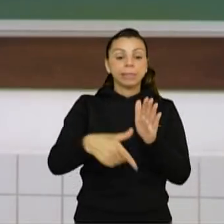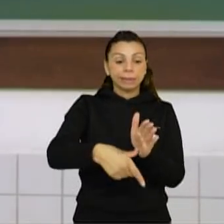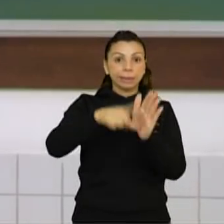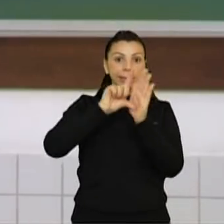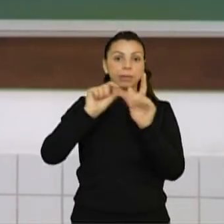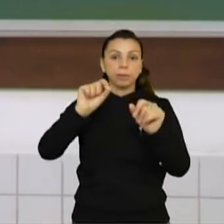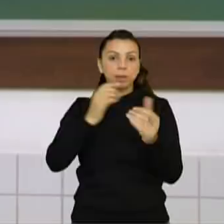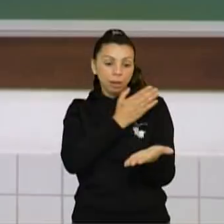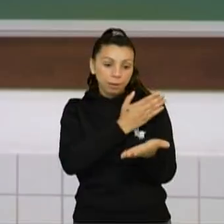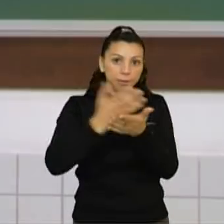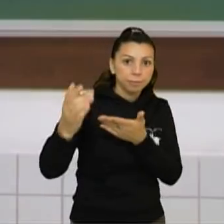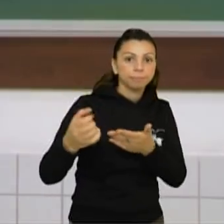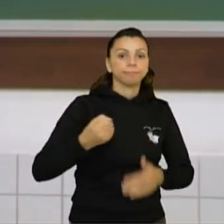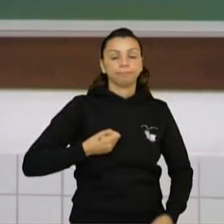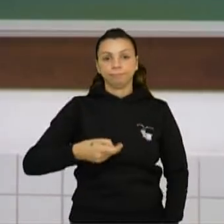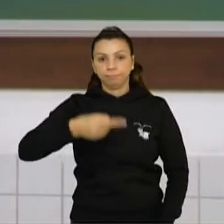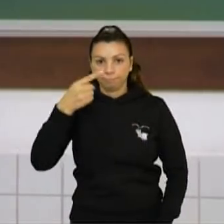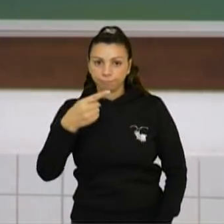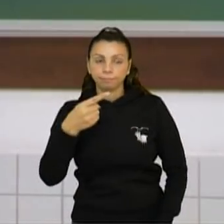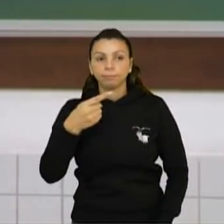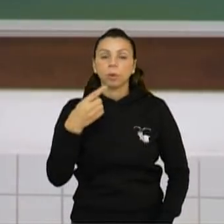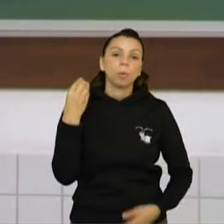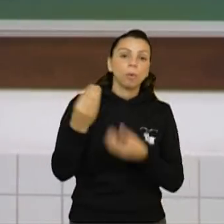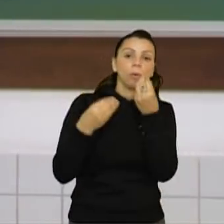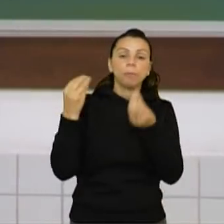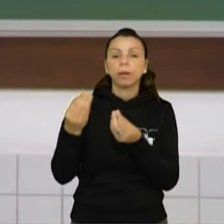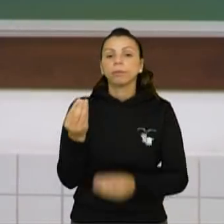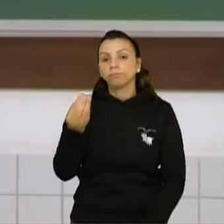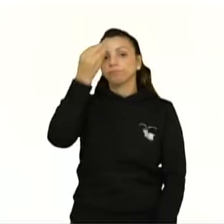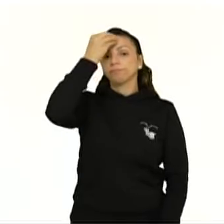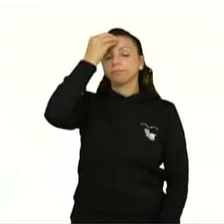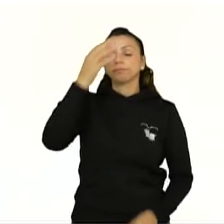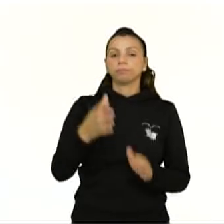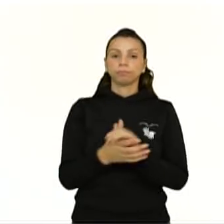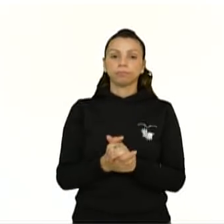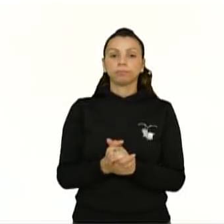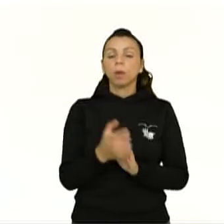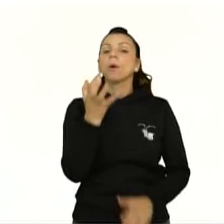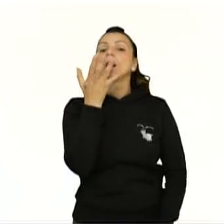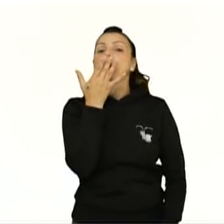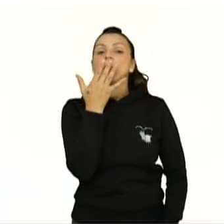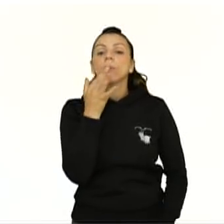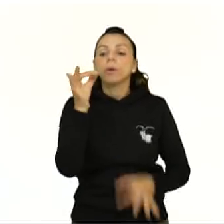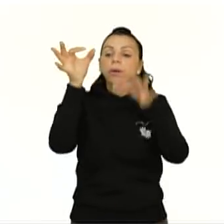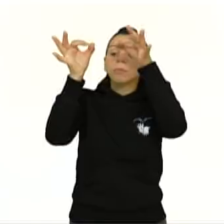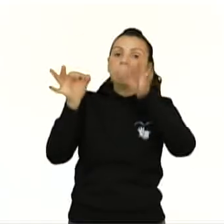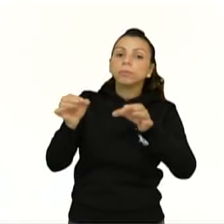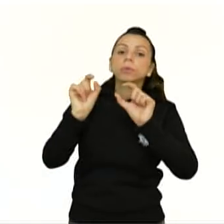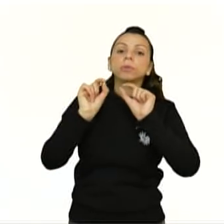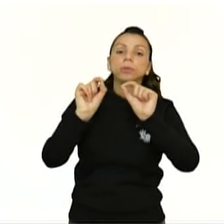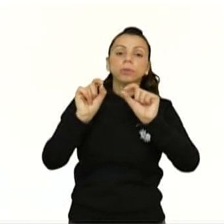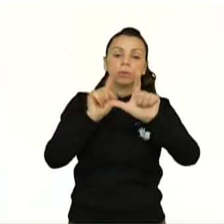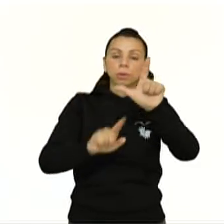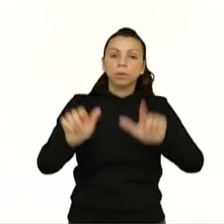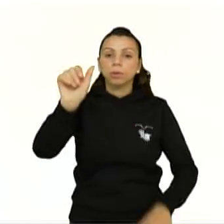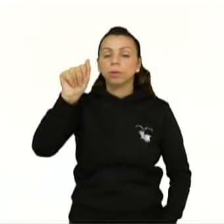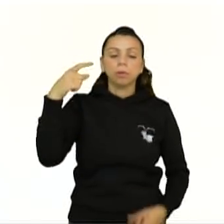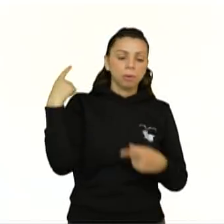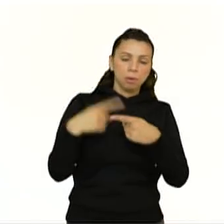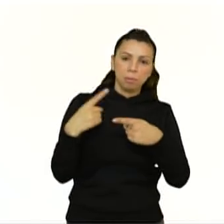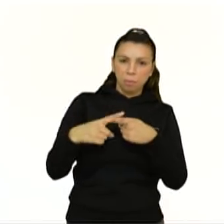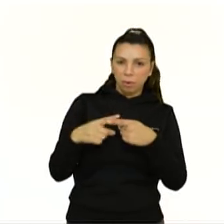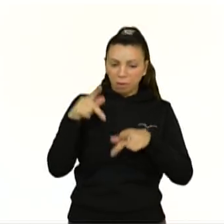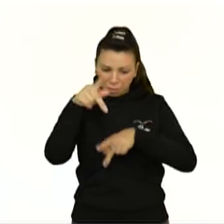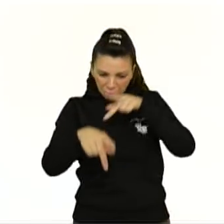o nosso primeiro quiz aqui, para ver como está seu aprendizado nessa questão. Sobre a cor, é correto afirmar: A. Pouquíssimos